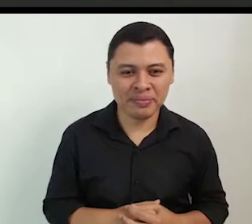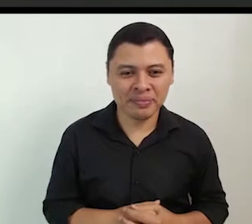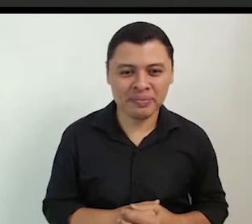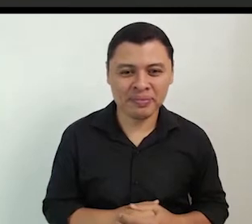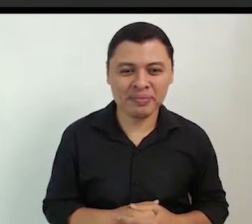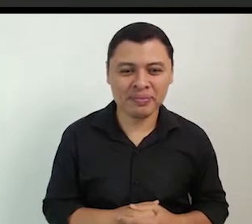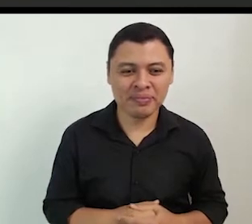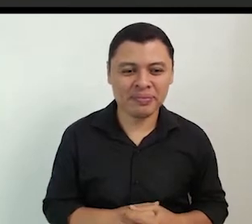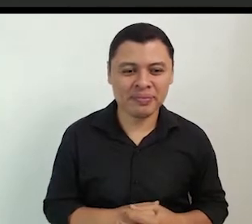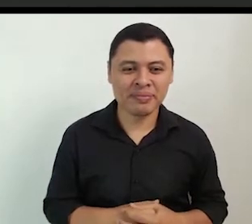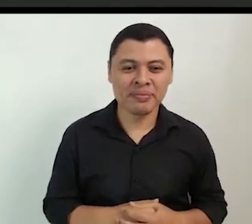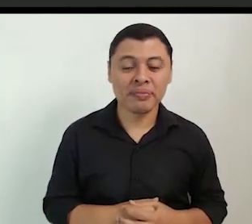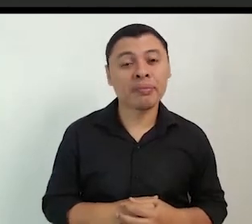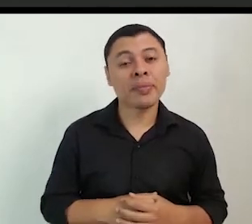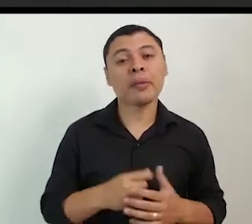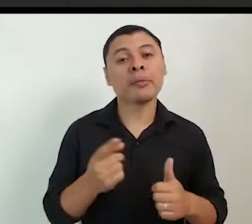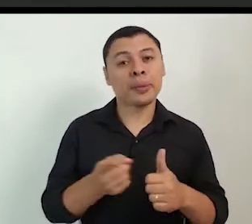Em primeiro lugar,